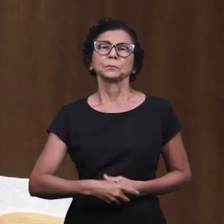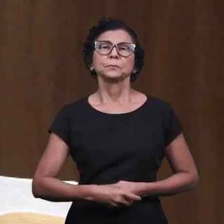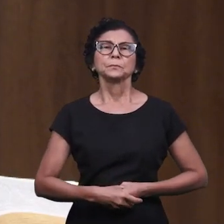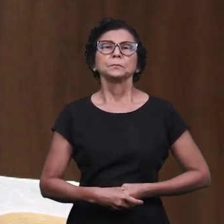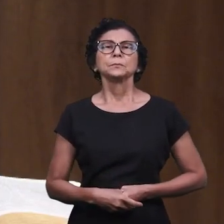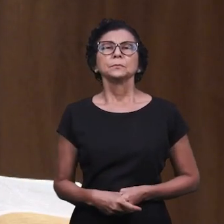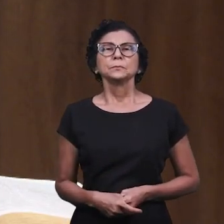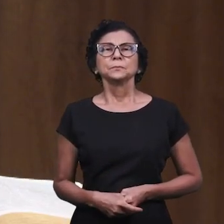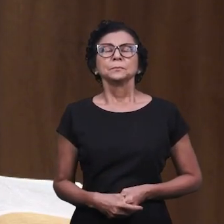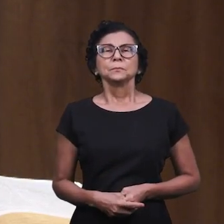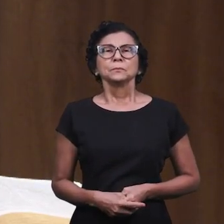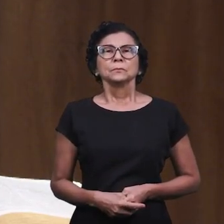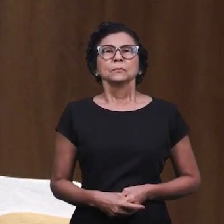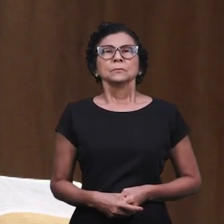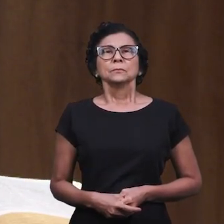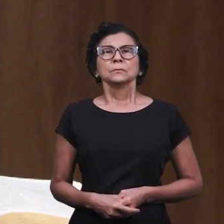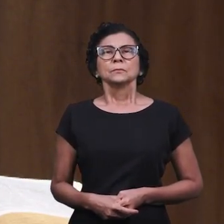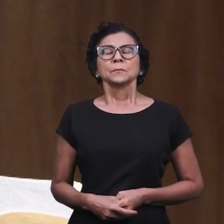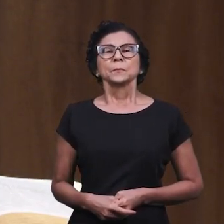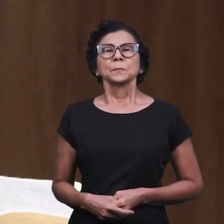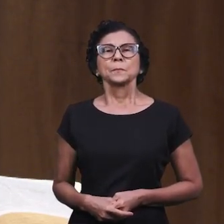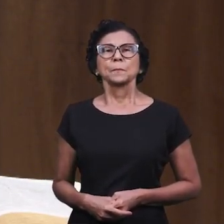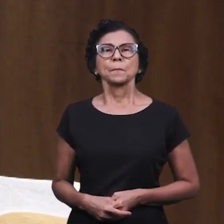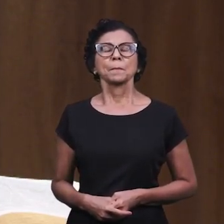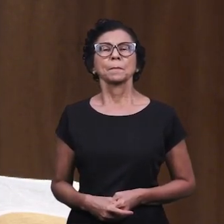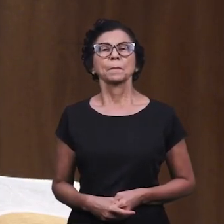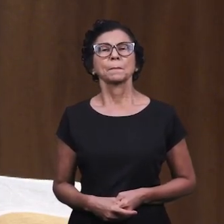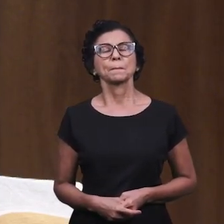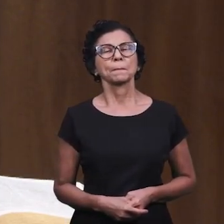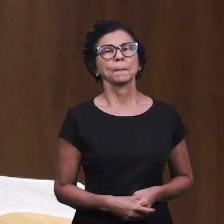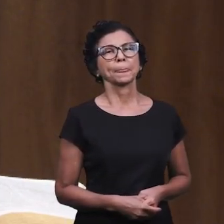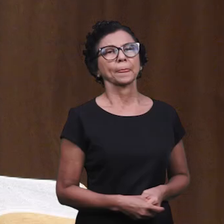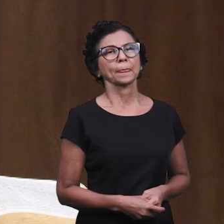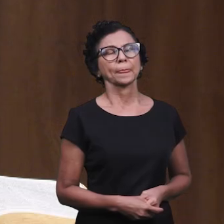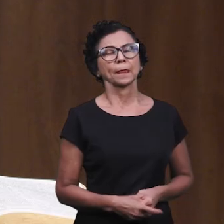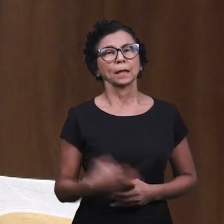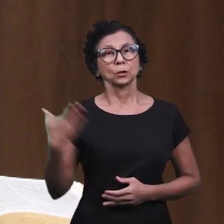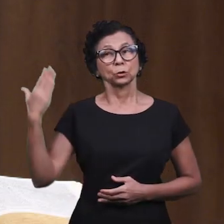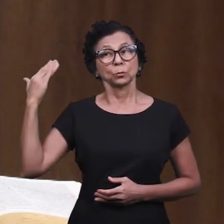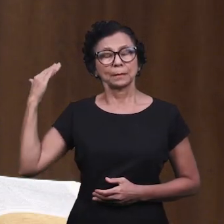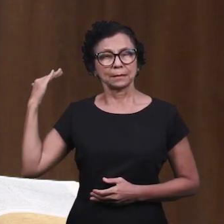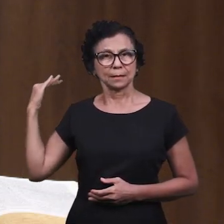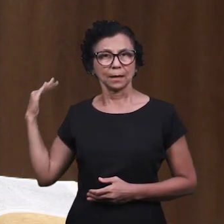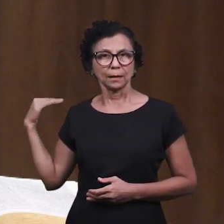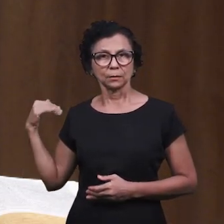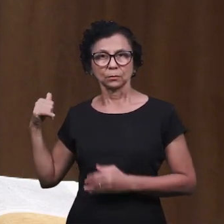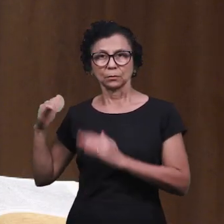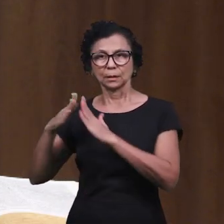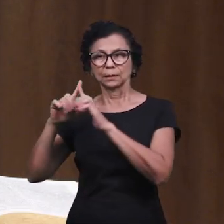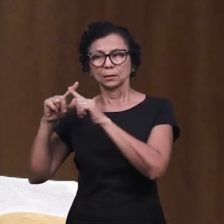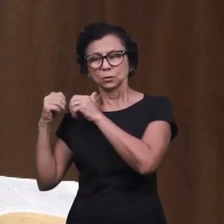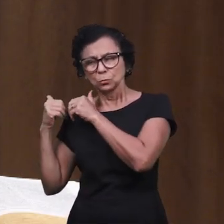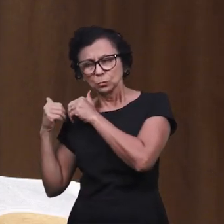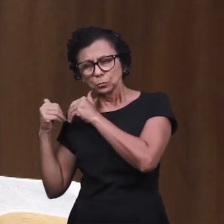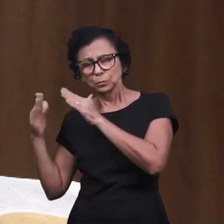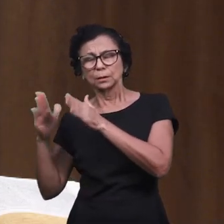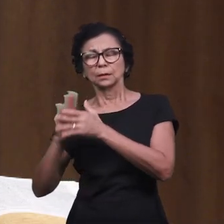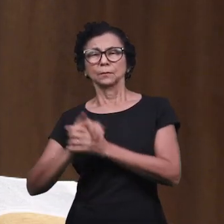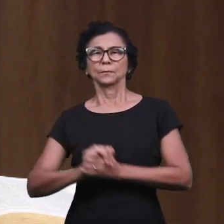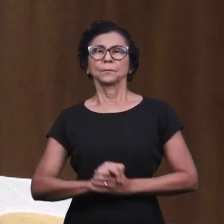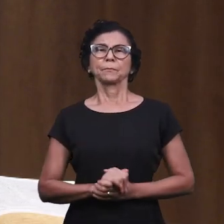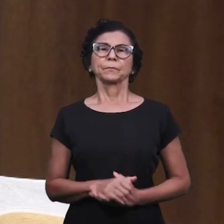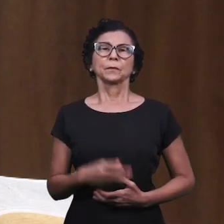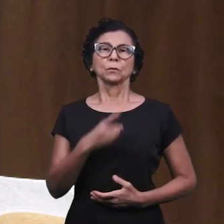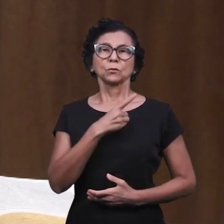E na primeira igreja, então, os diáconos, eles receberam esta função. Pode-se